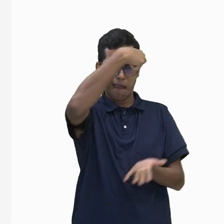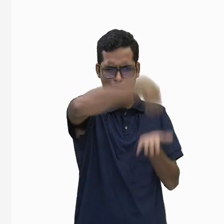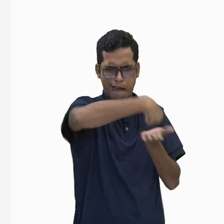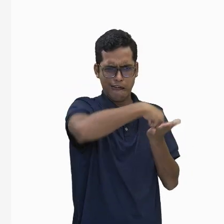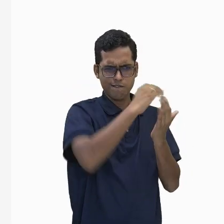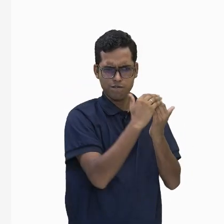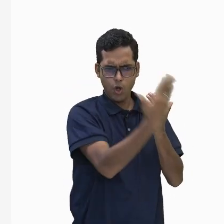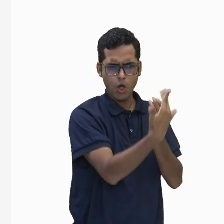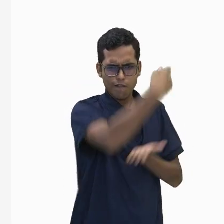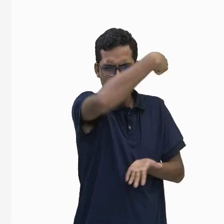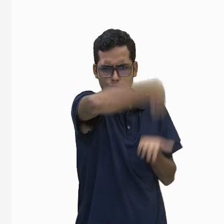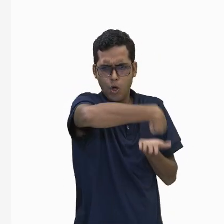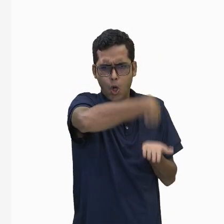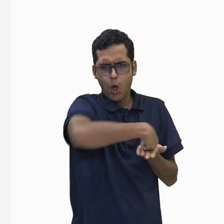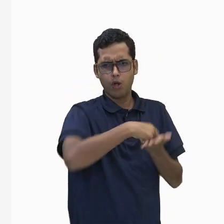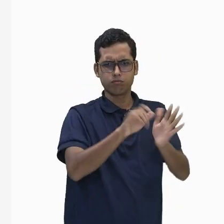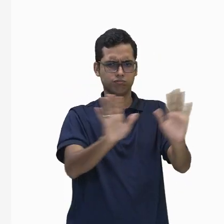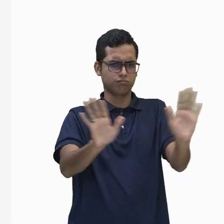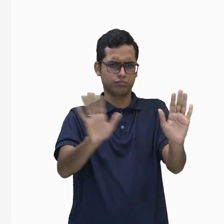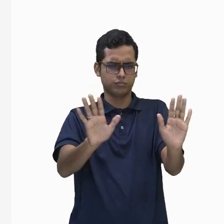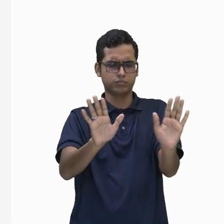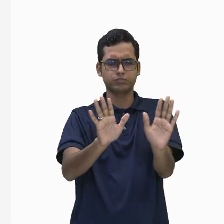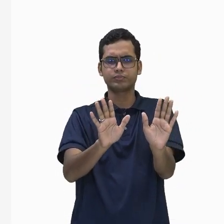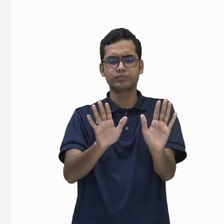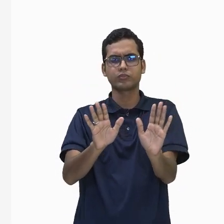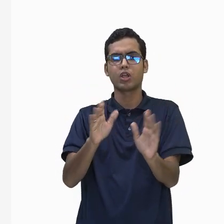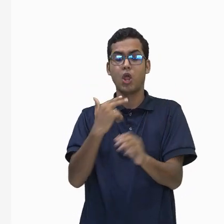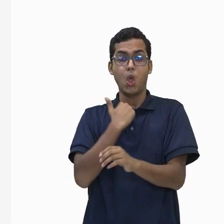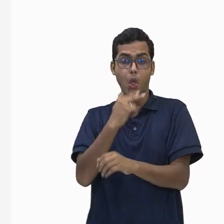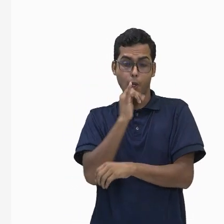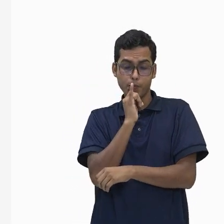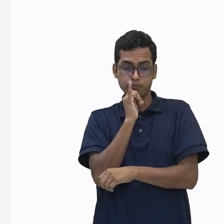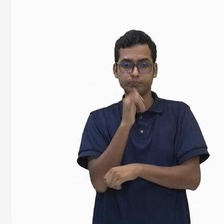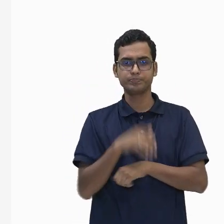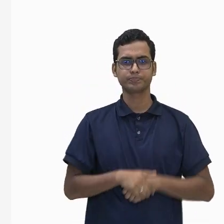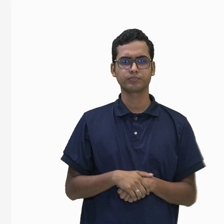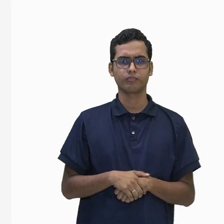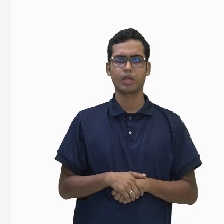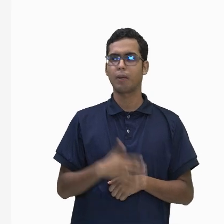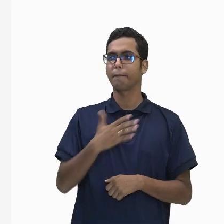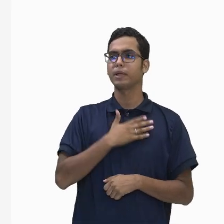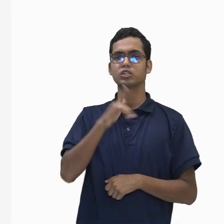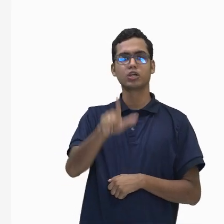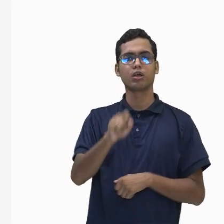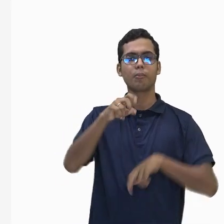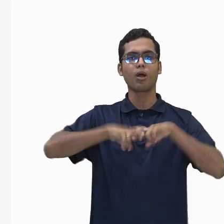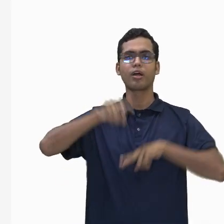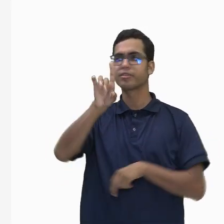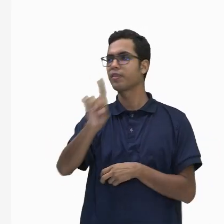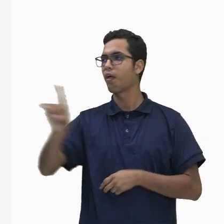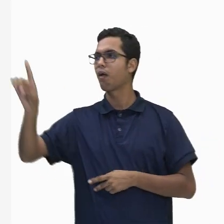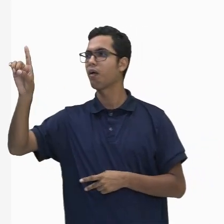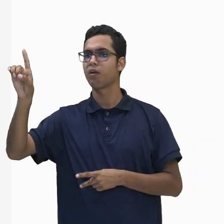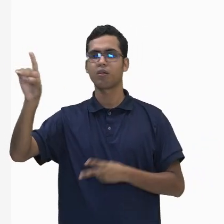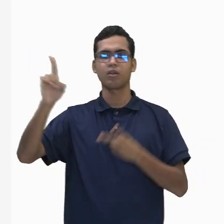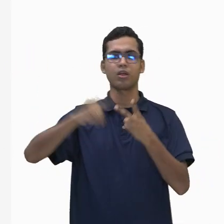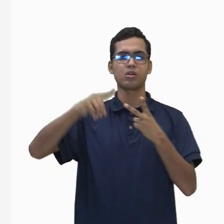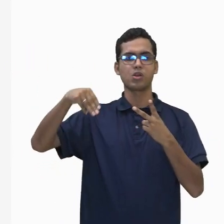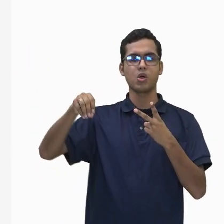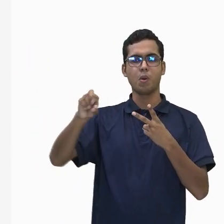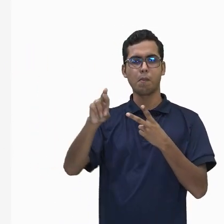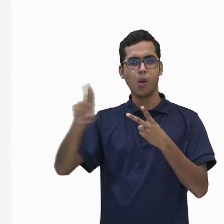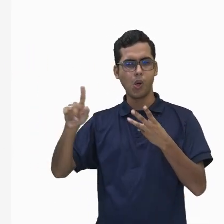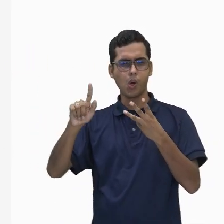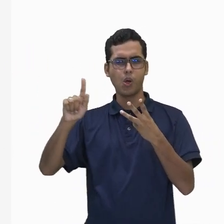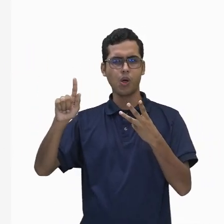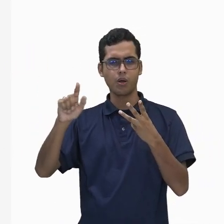Então eu não posso atribuir as minhas escolhas nem a Deus, nem a moral